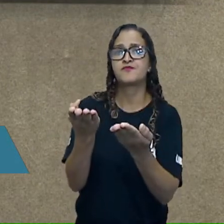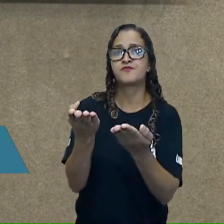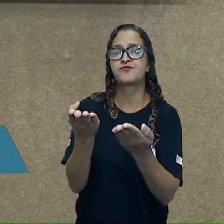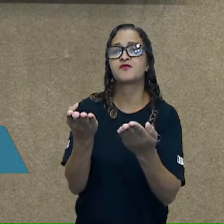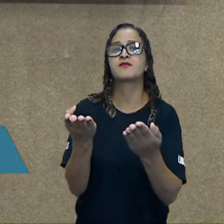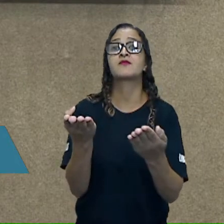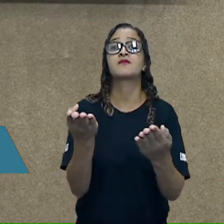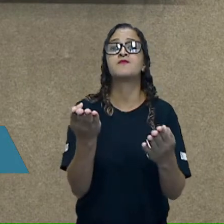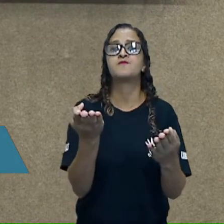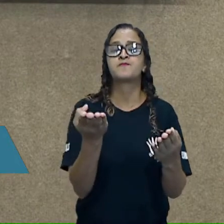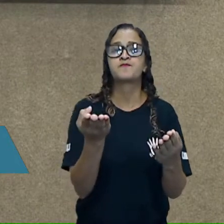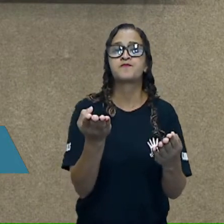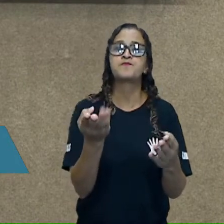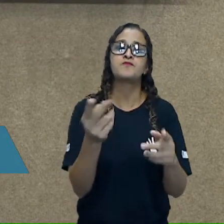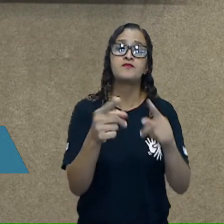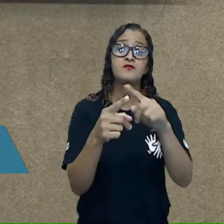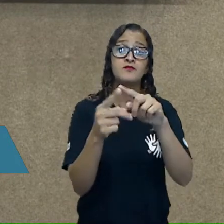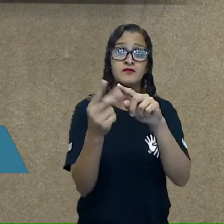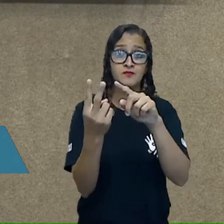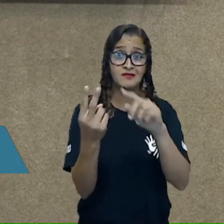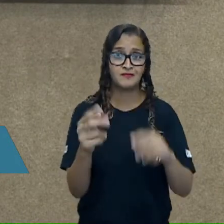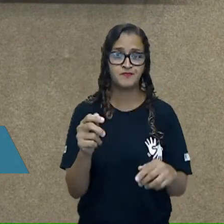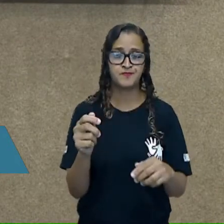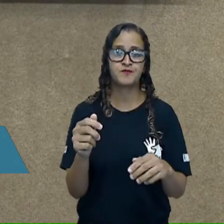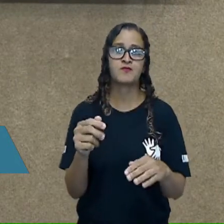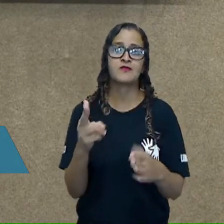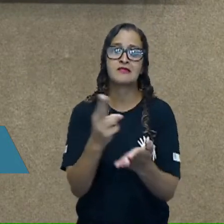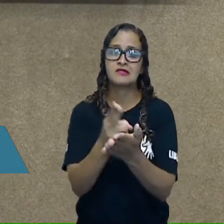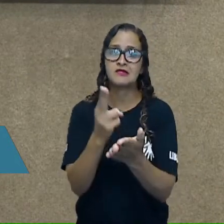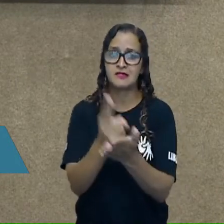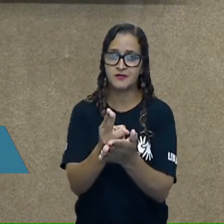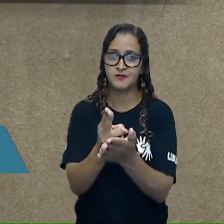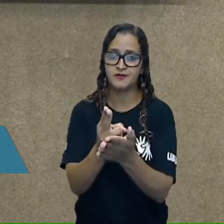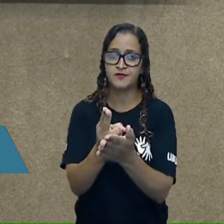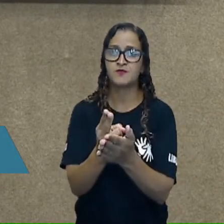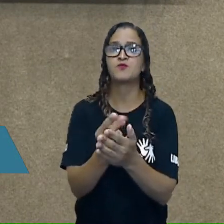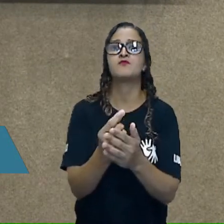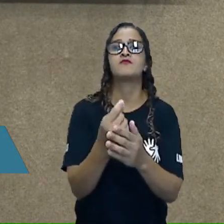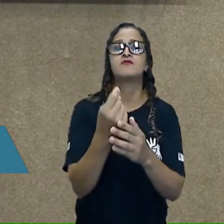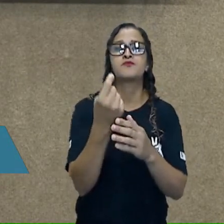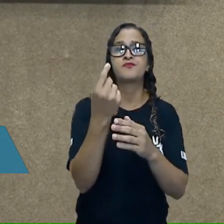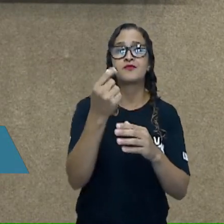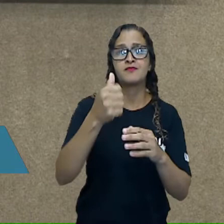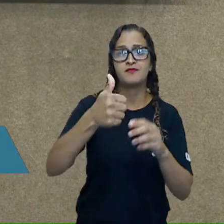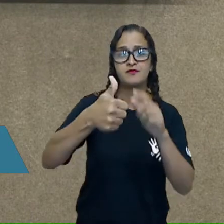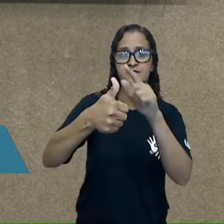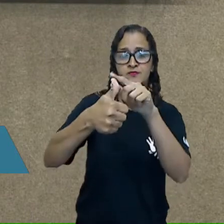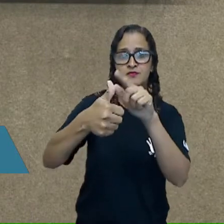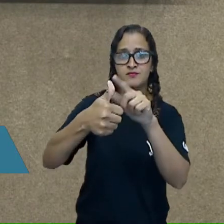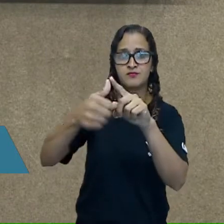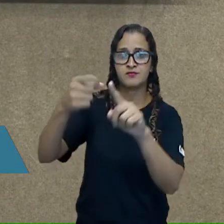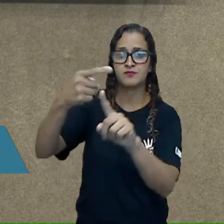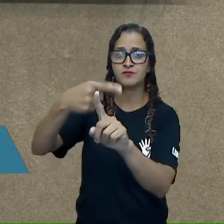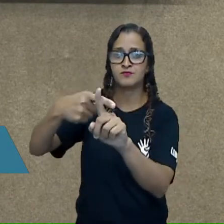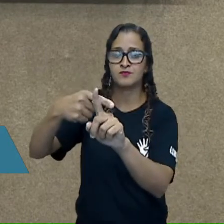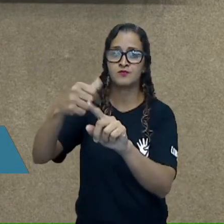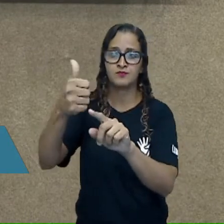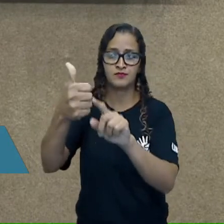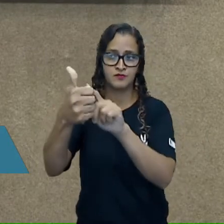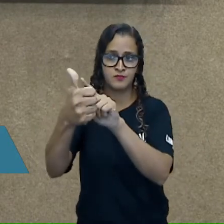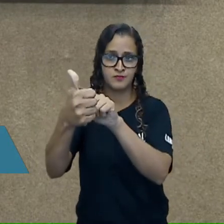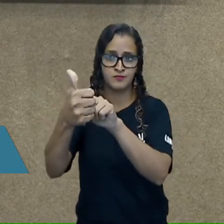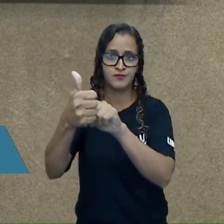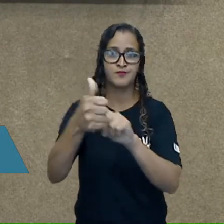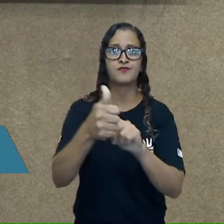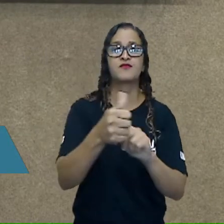na adição, vou ter dois números, né? Ó, 1 mais 1. Nós chamamos de primeira